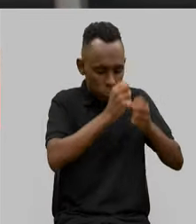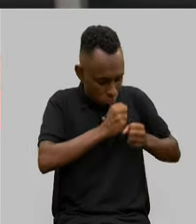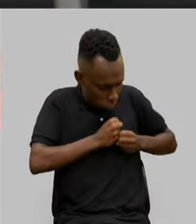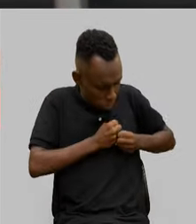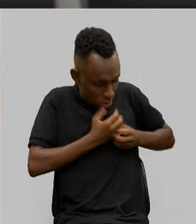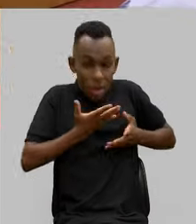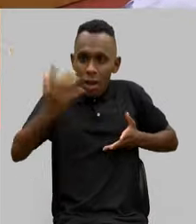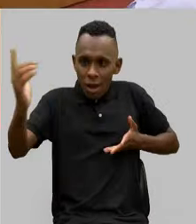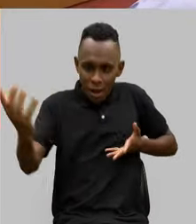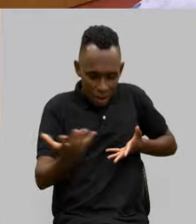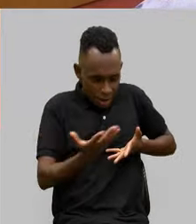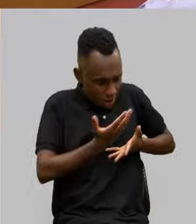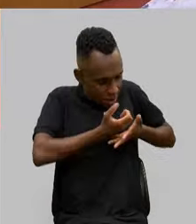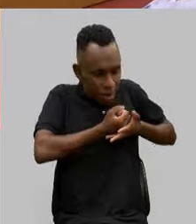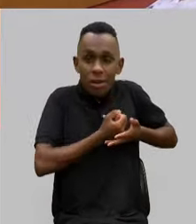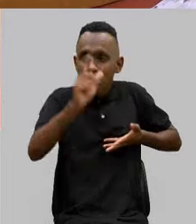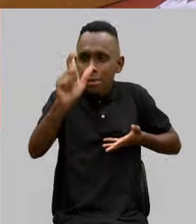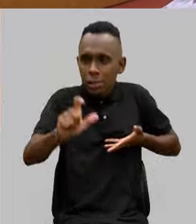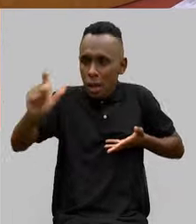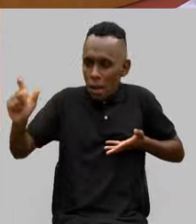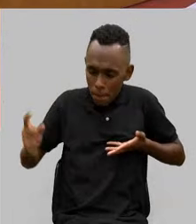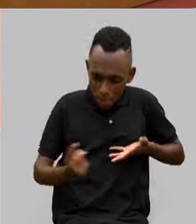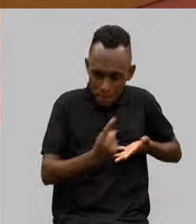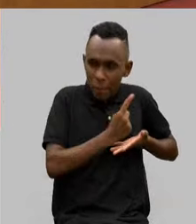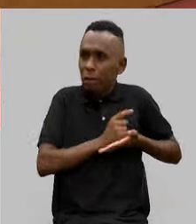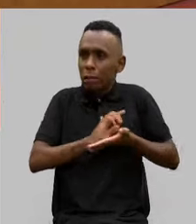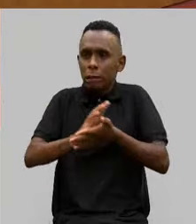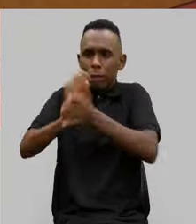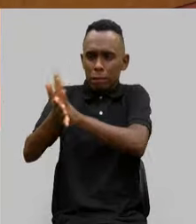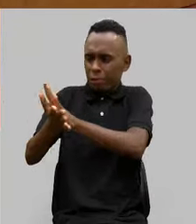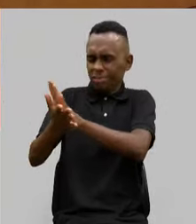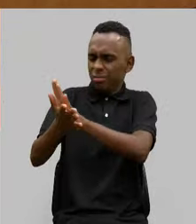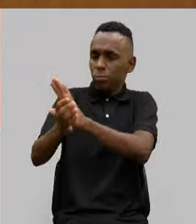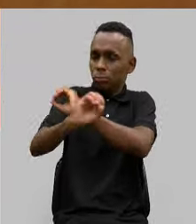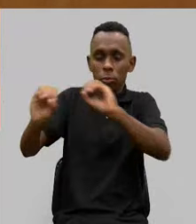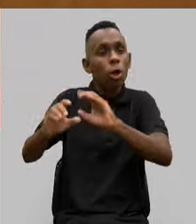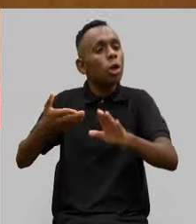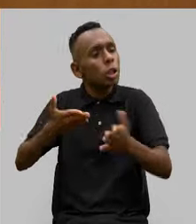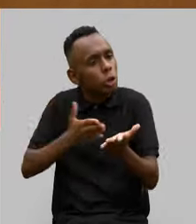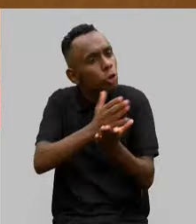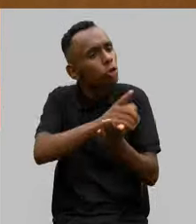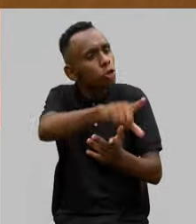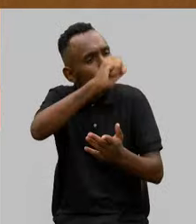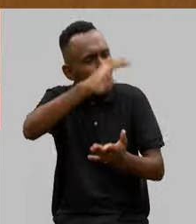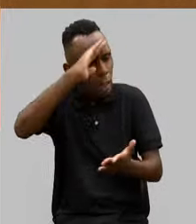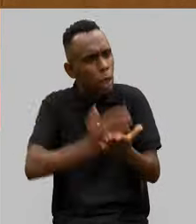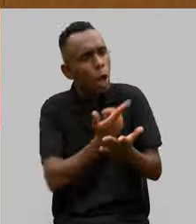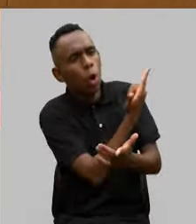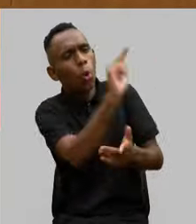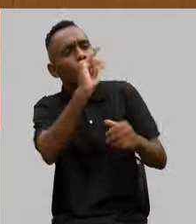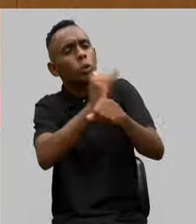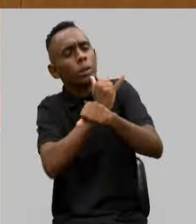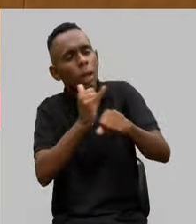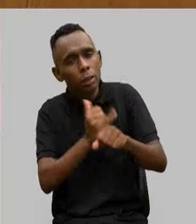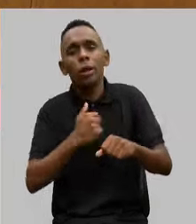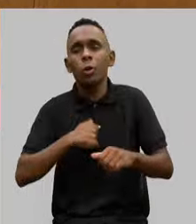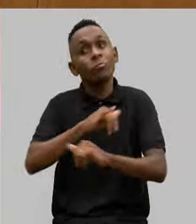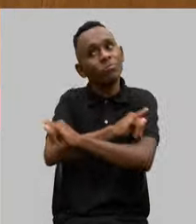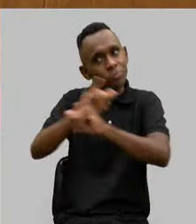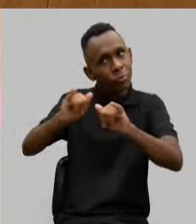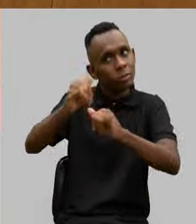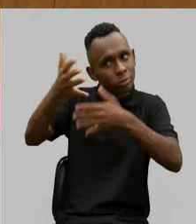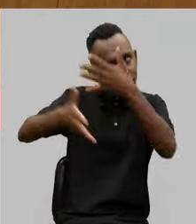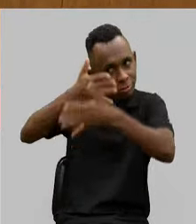todo tipo de população que se livrou do preconceito e escolheu acreditar em outro efeito e Olha vou te contar um